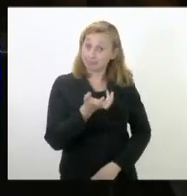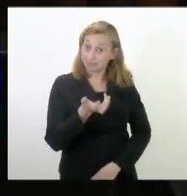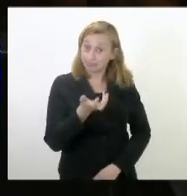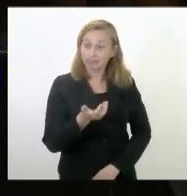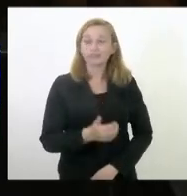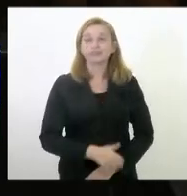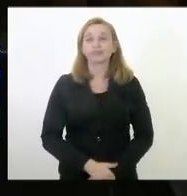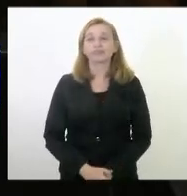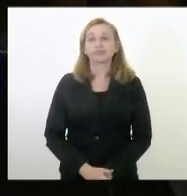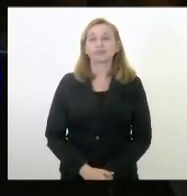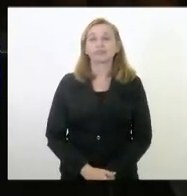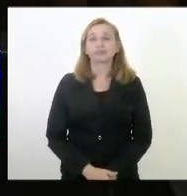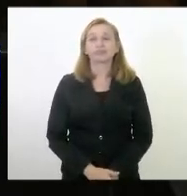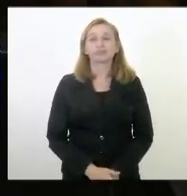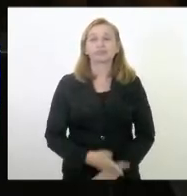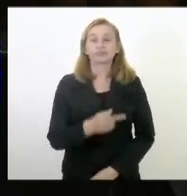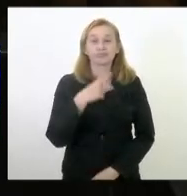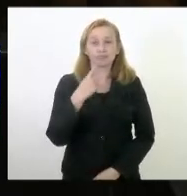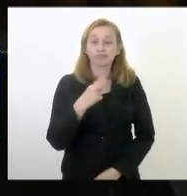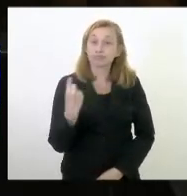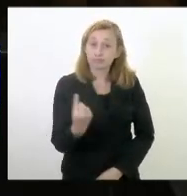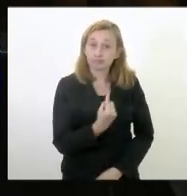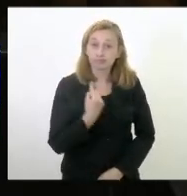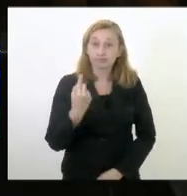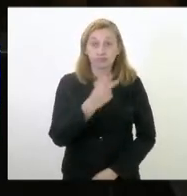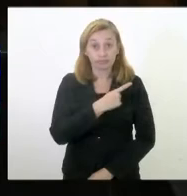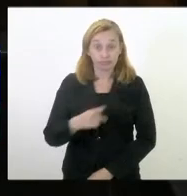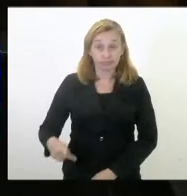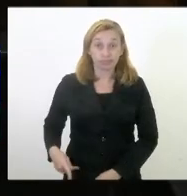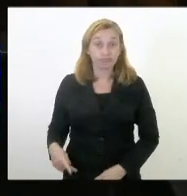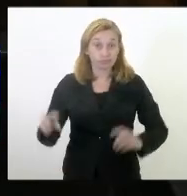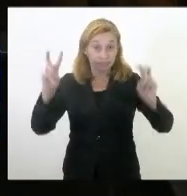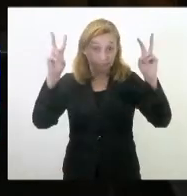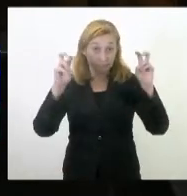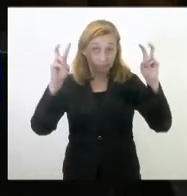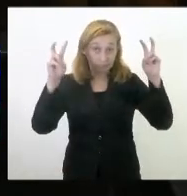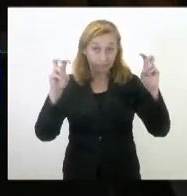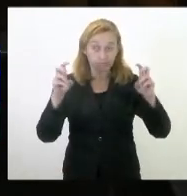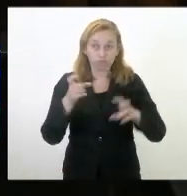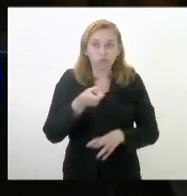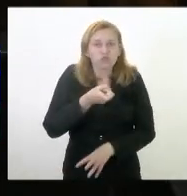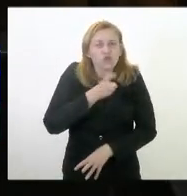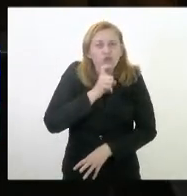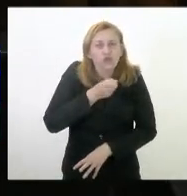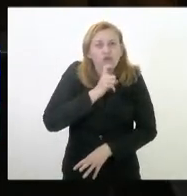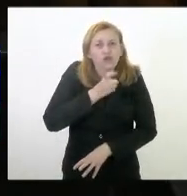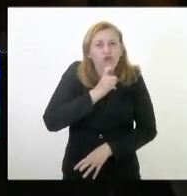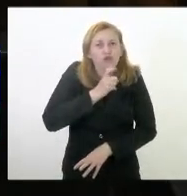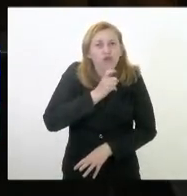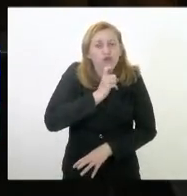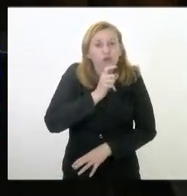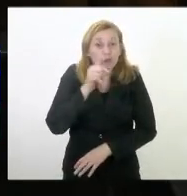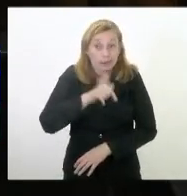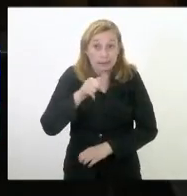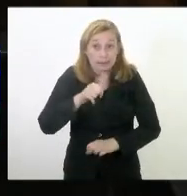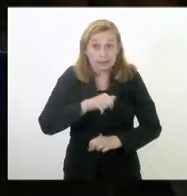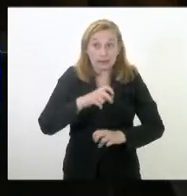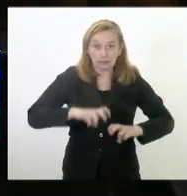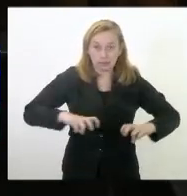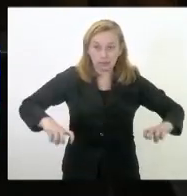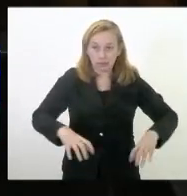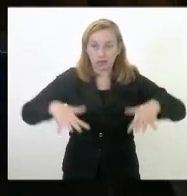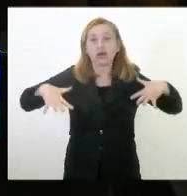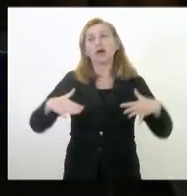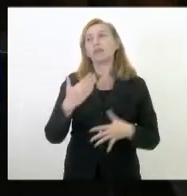lugar, dizer ao nosso presidente que essa questão do frio aqui do plenário, eu queria pedir para o